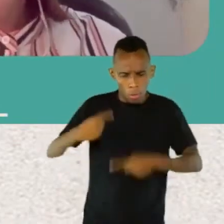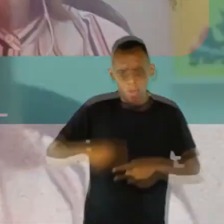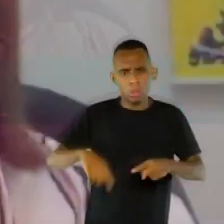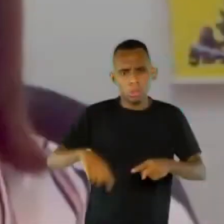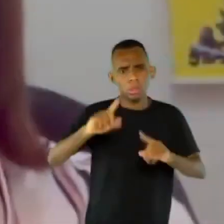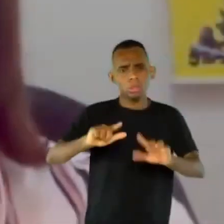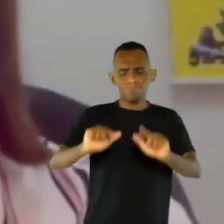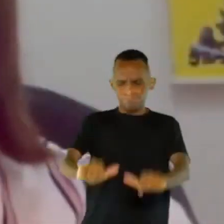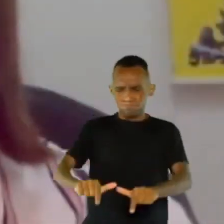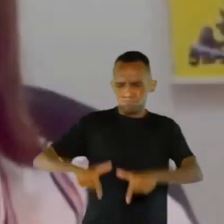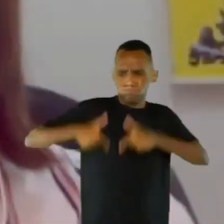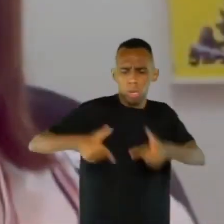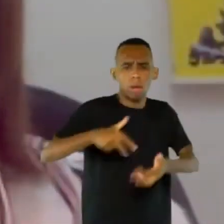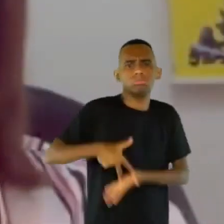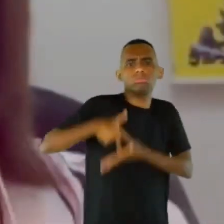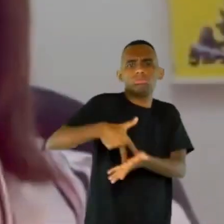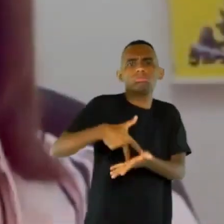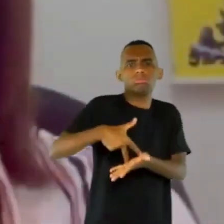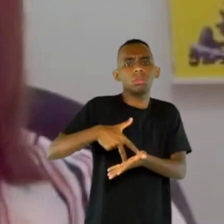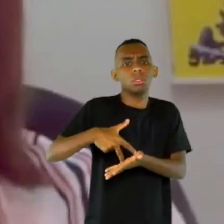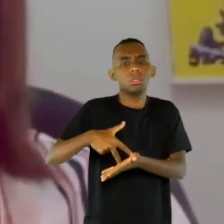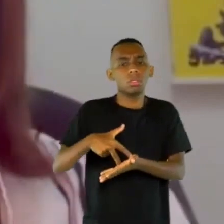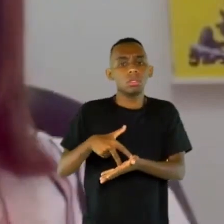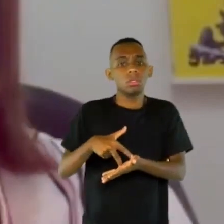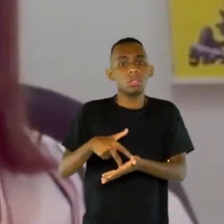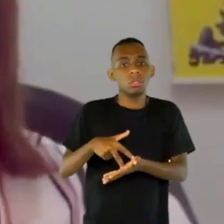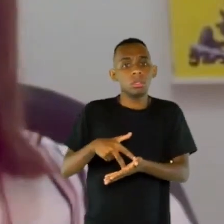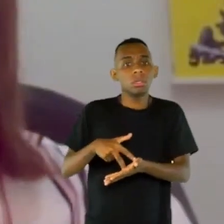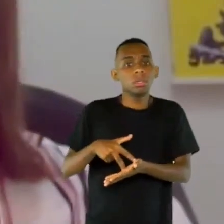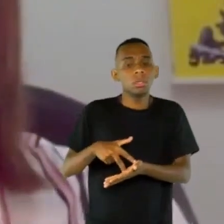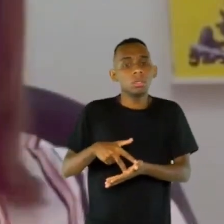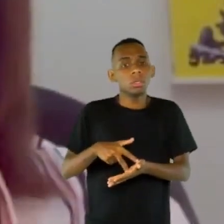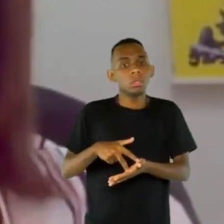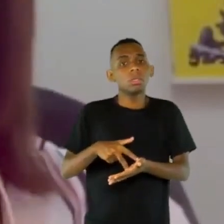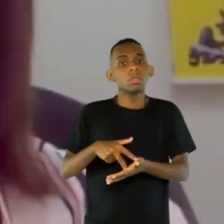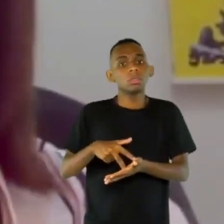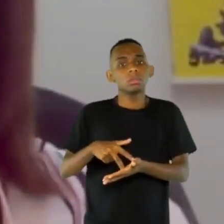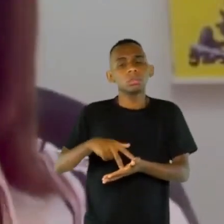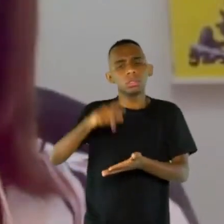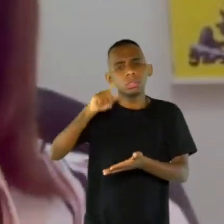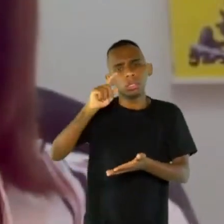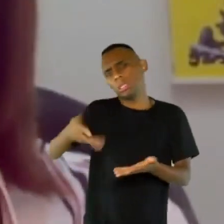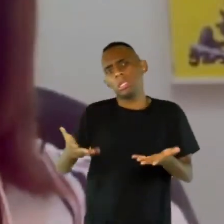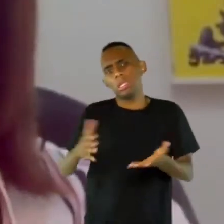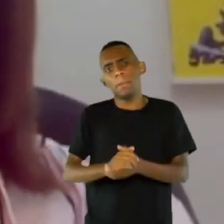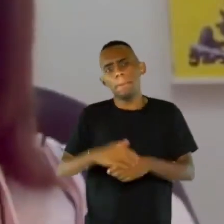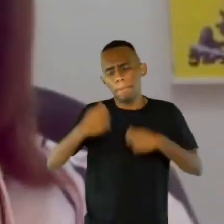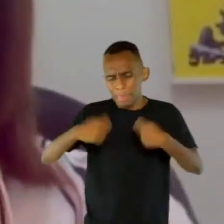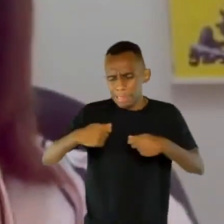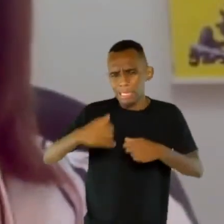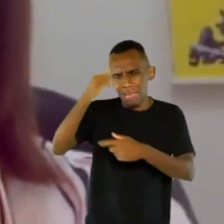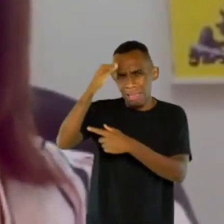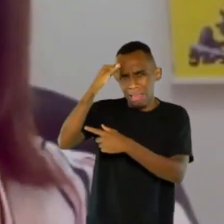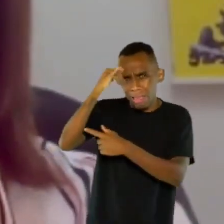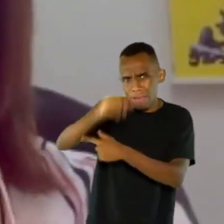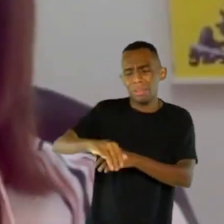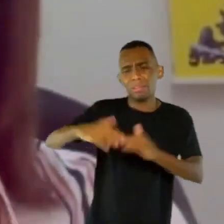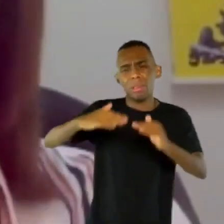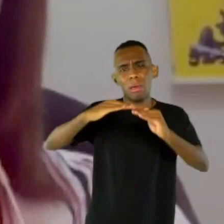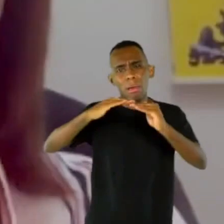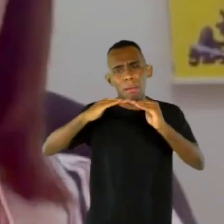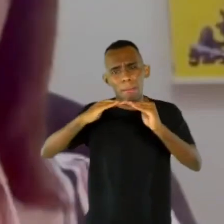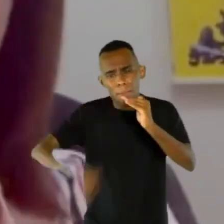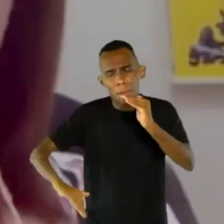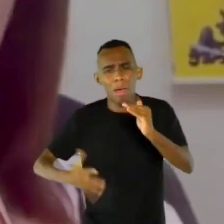né? De que o fascismo é possível você lutar contra